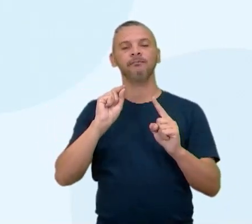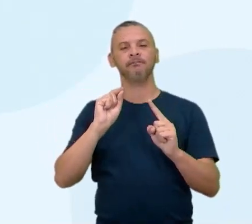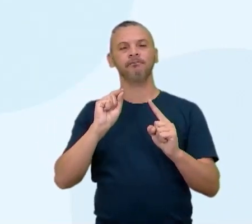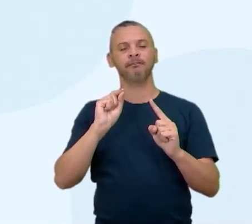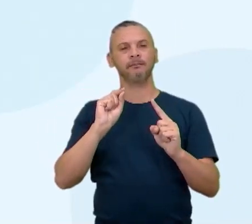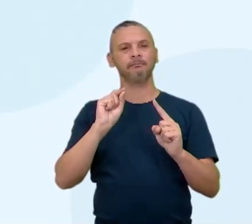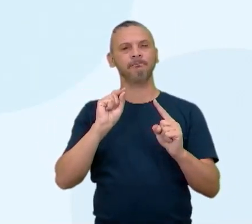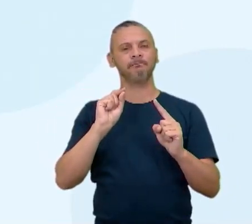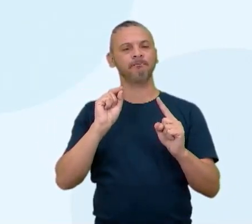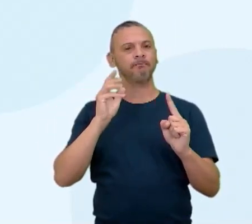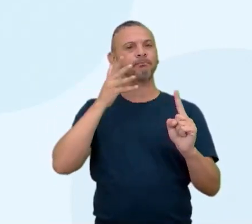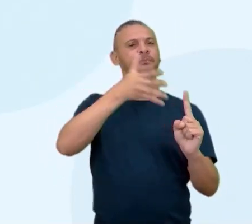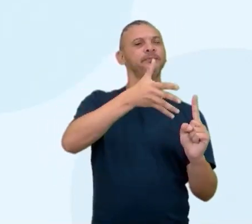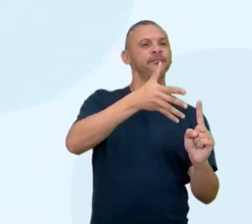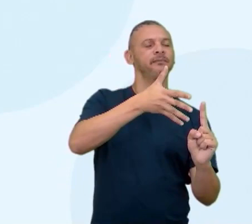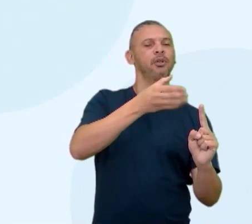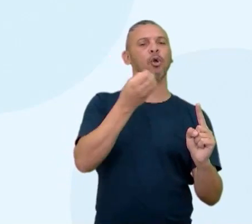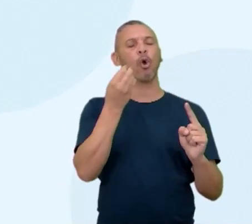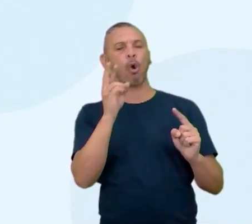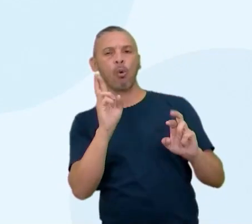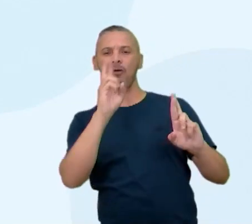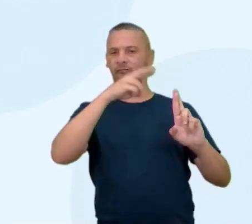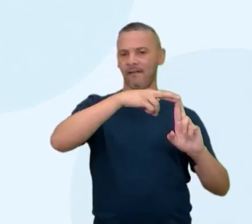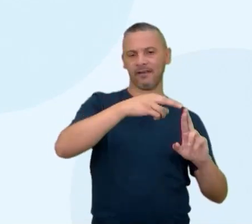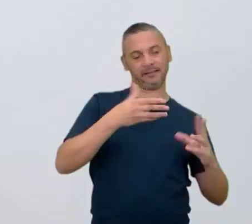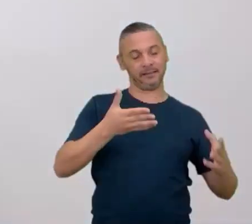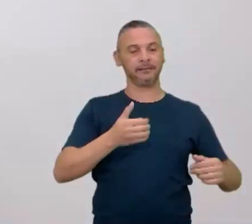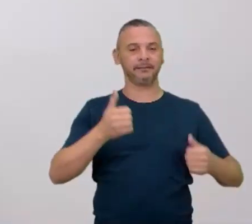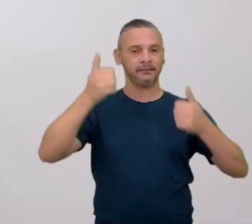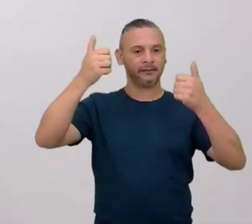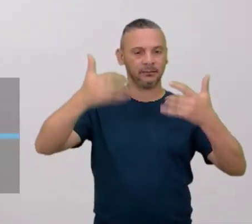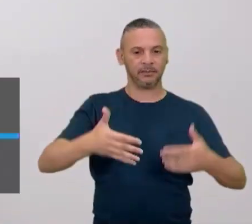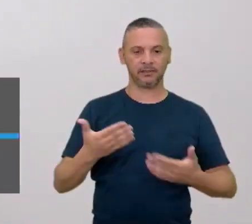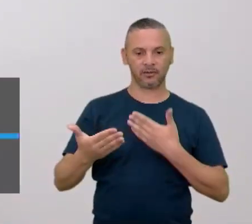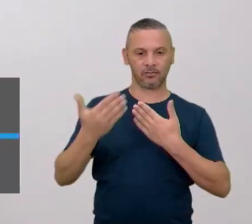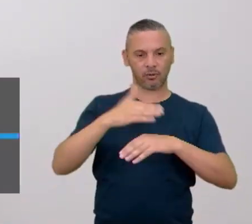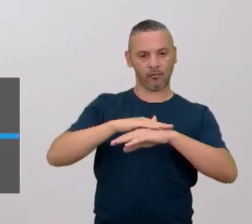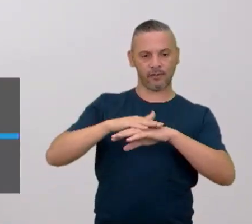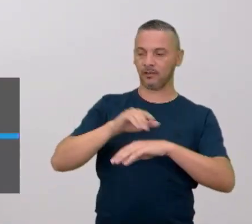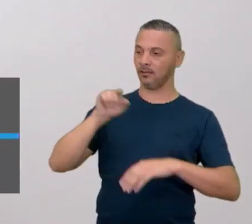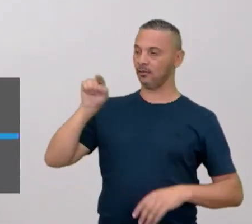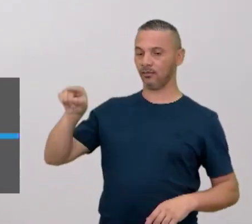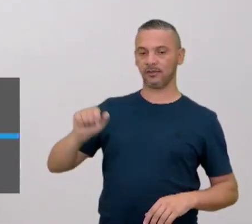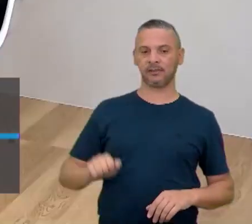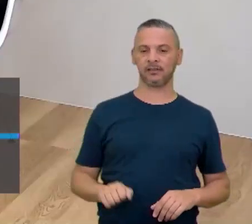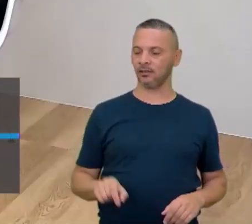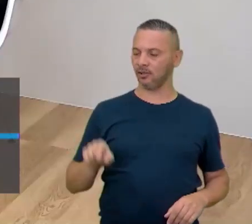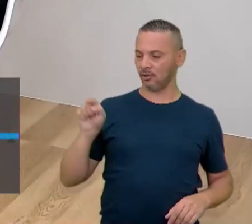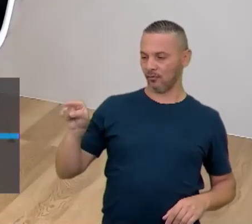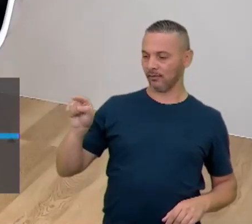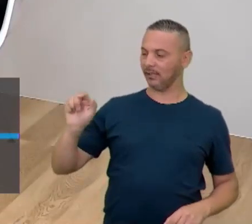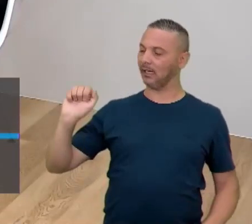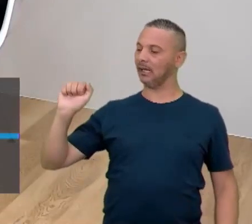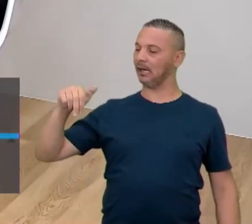referências. Anderson, vou aqui bater bola de novo com você. Exato. Quando você era lá,